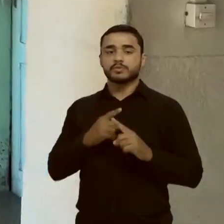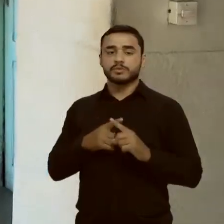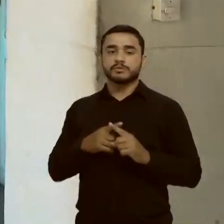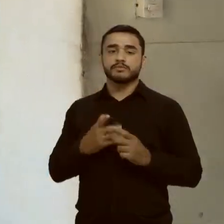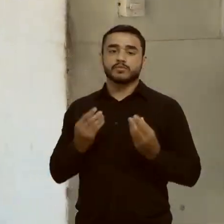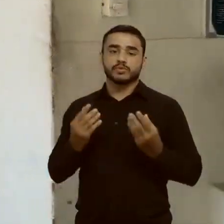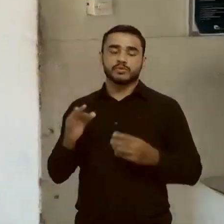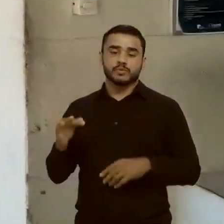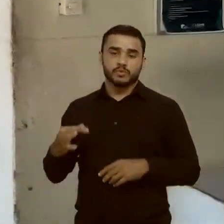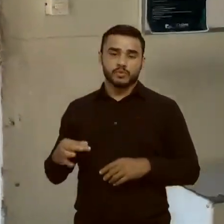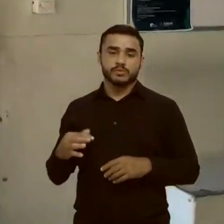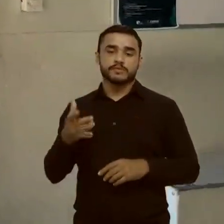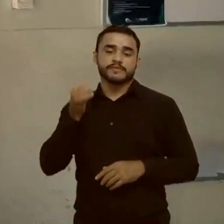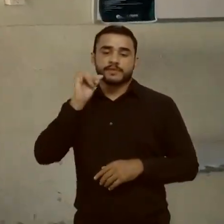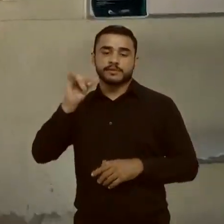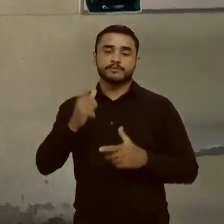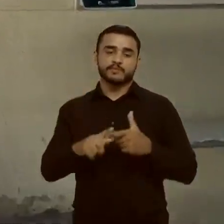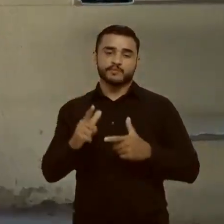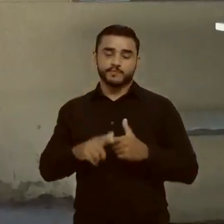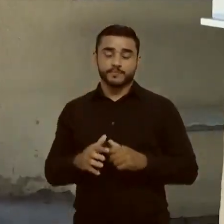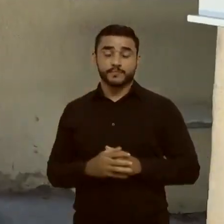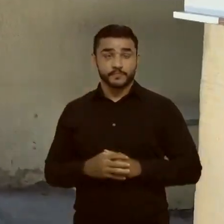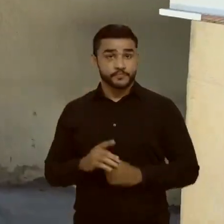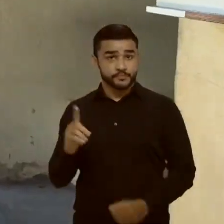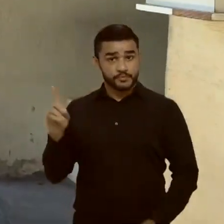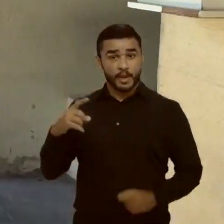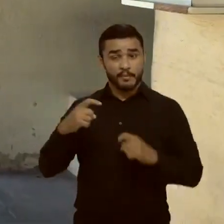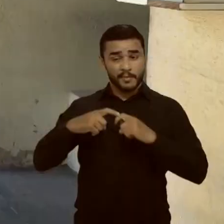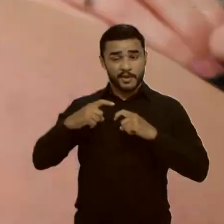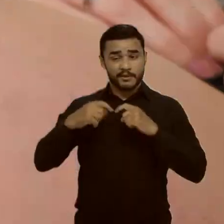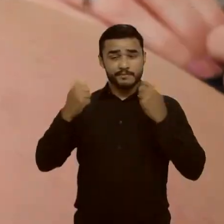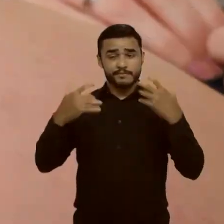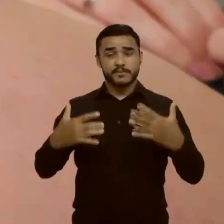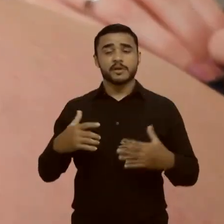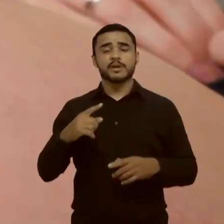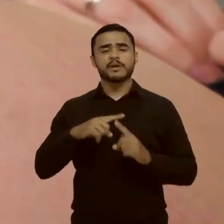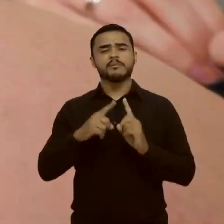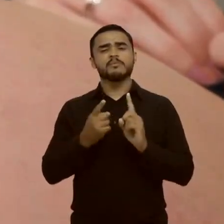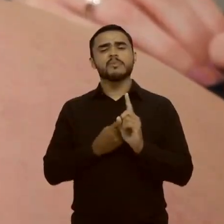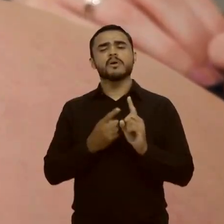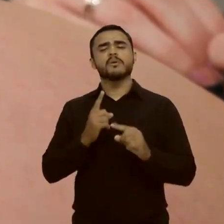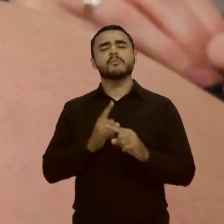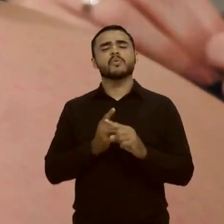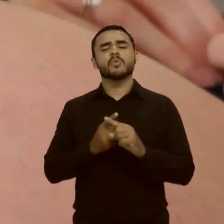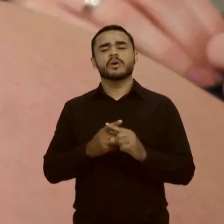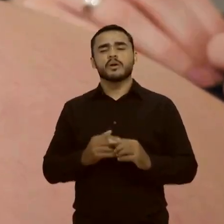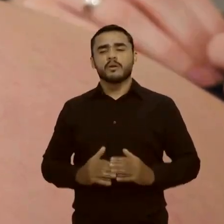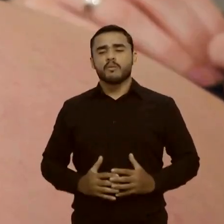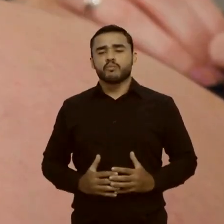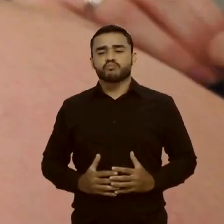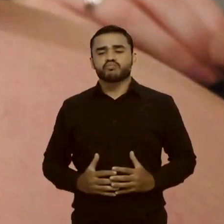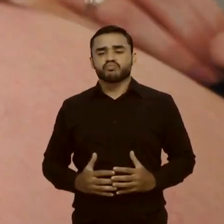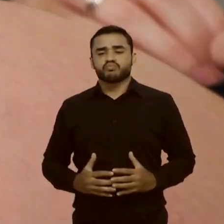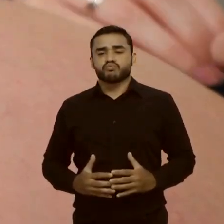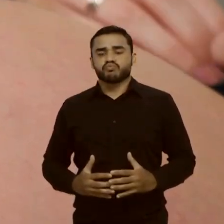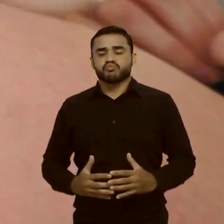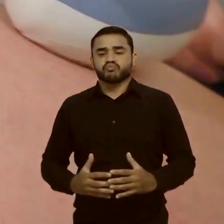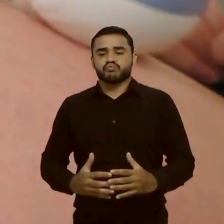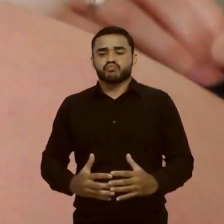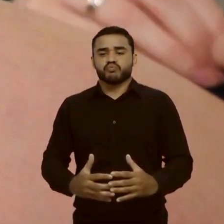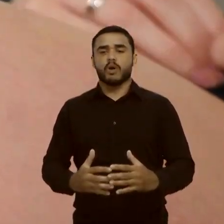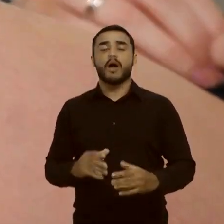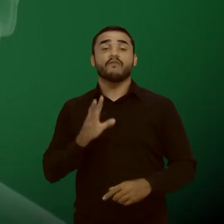De acordo com os especialistas, as hérnias costumam surgir nas grávidas devido ao aumento da pressão dentro do abdômen